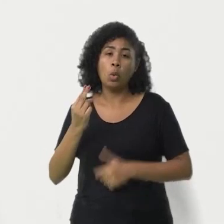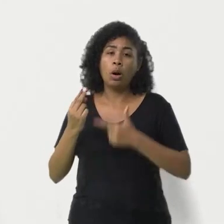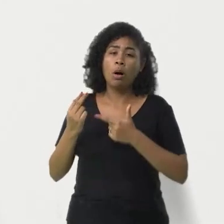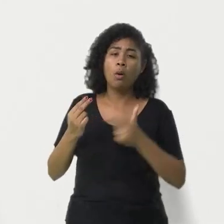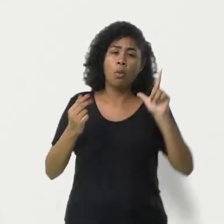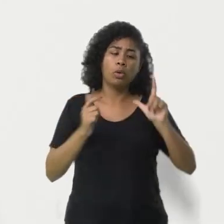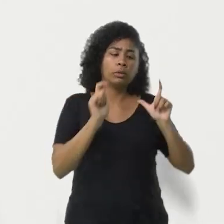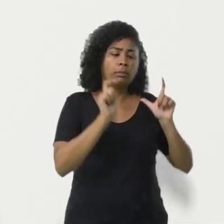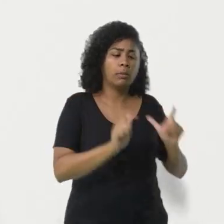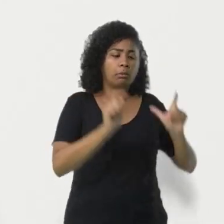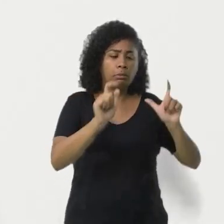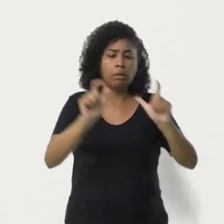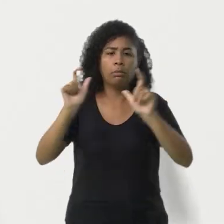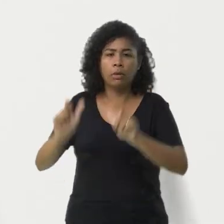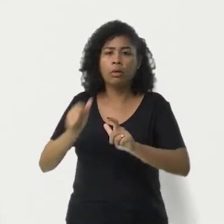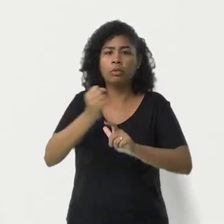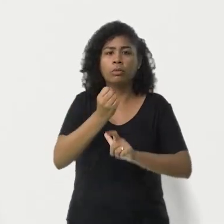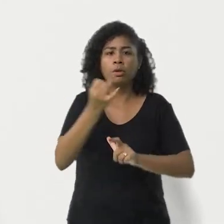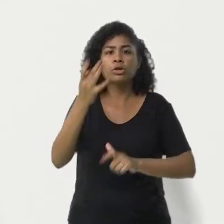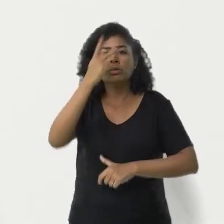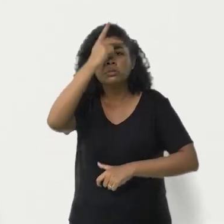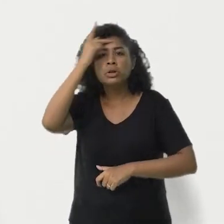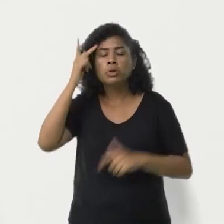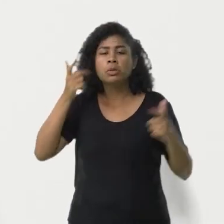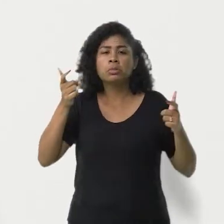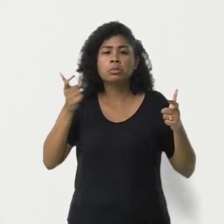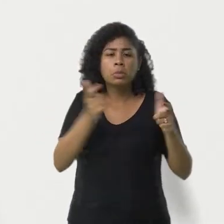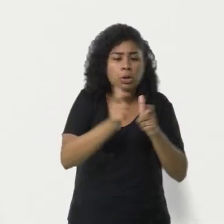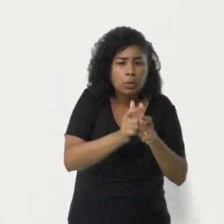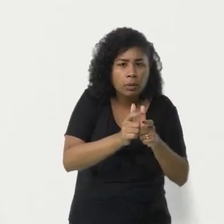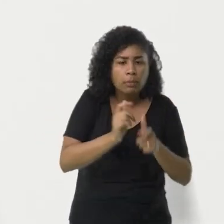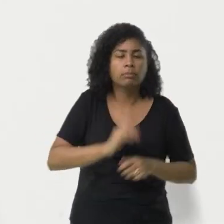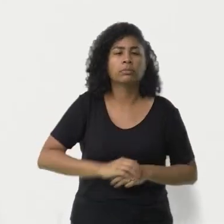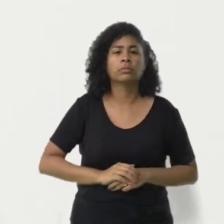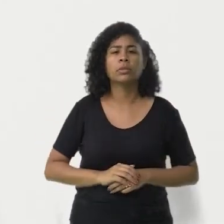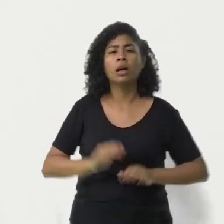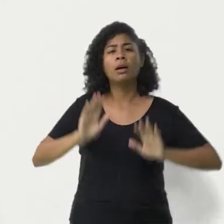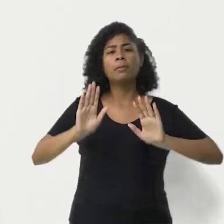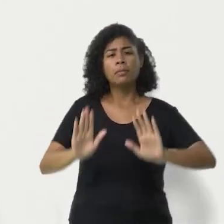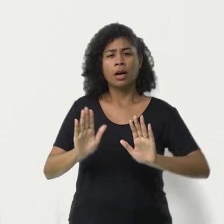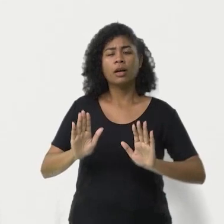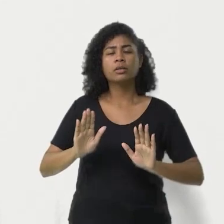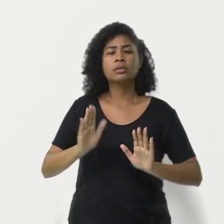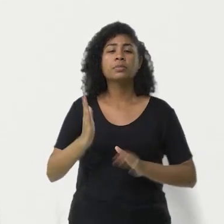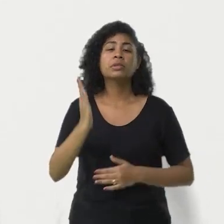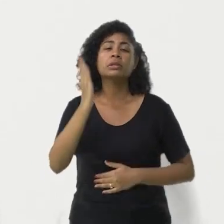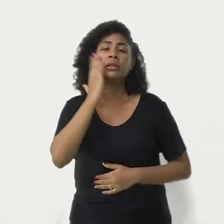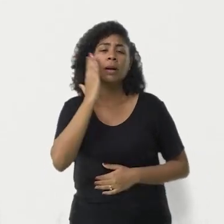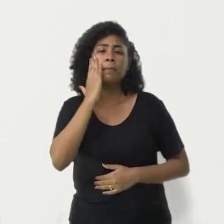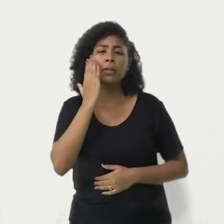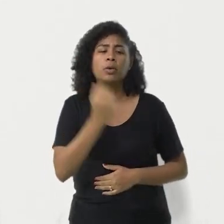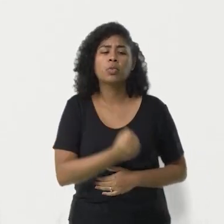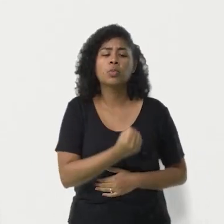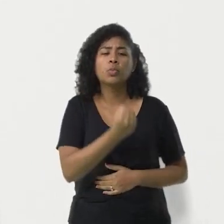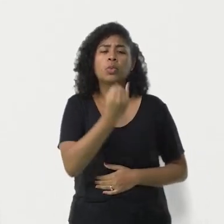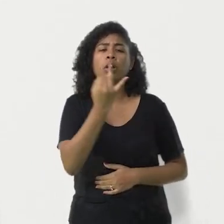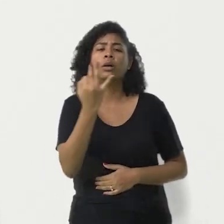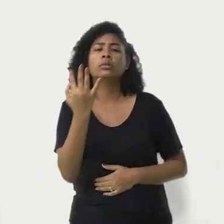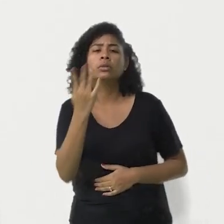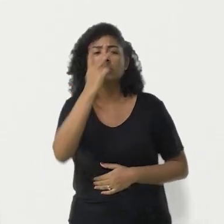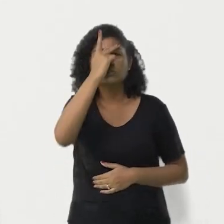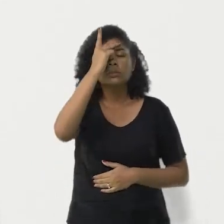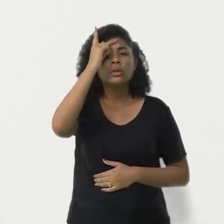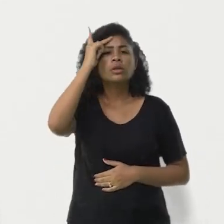vai acabar diminuindo. E para saber essa concentração de habitantes em